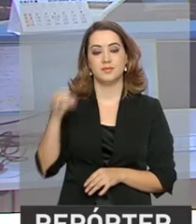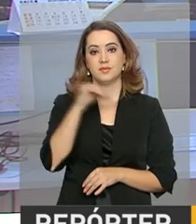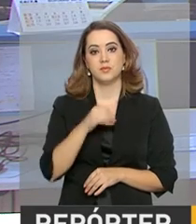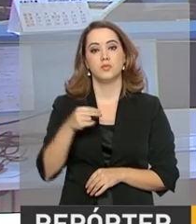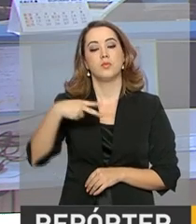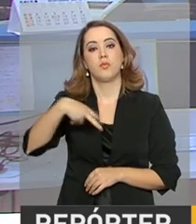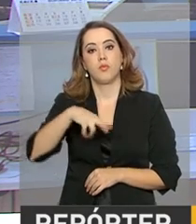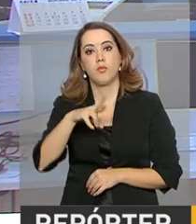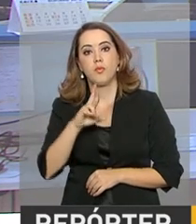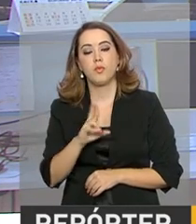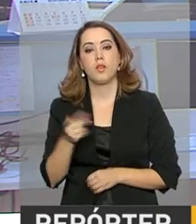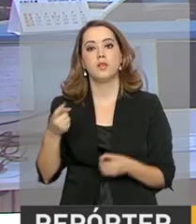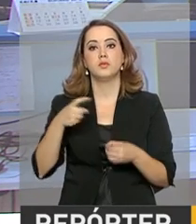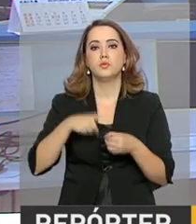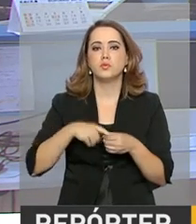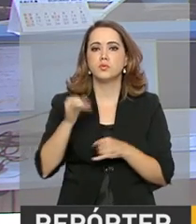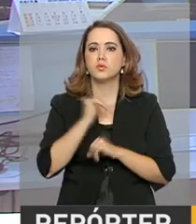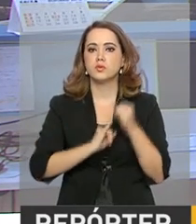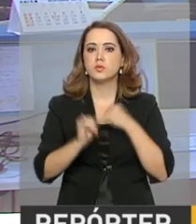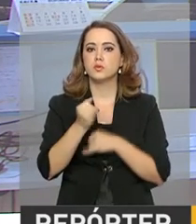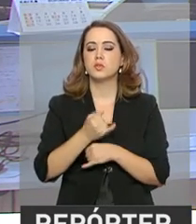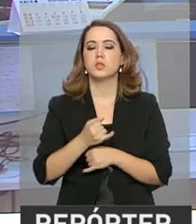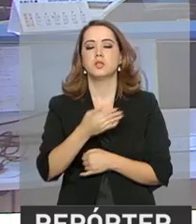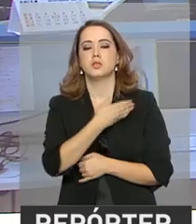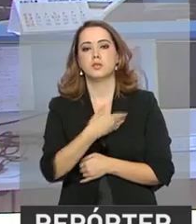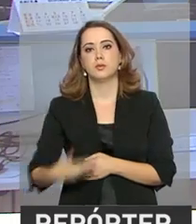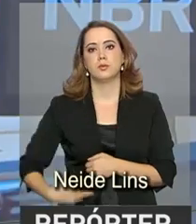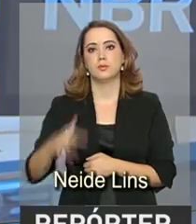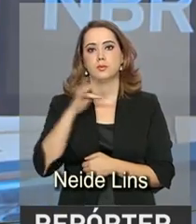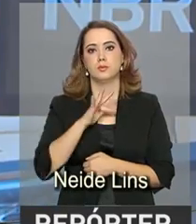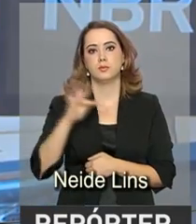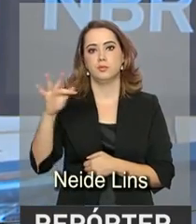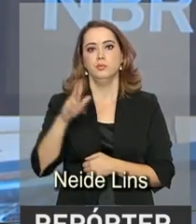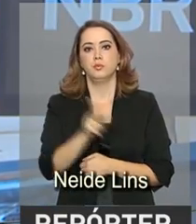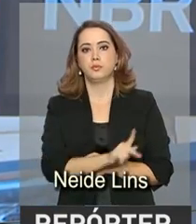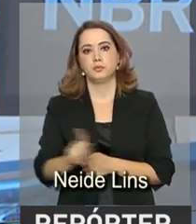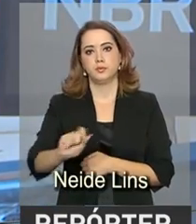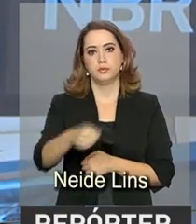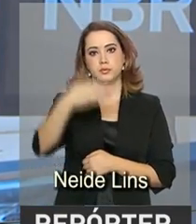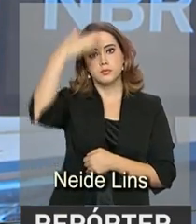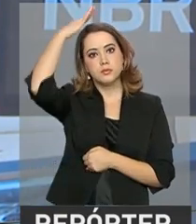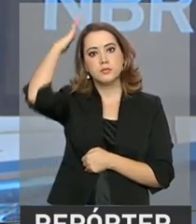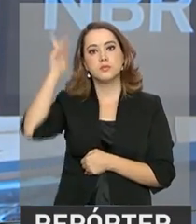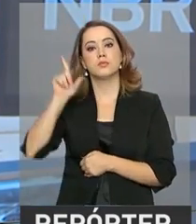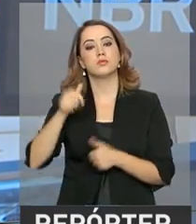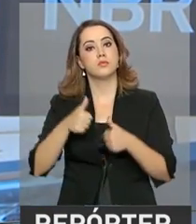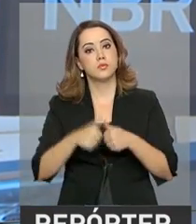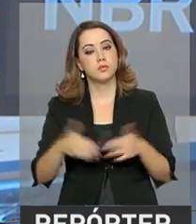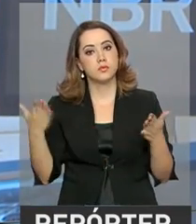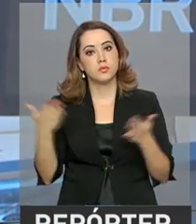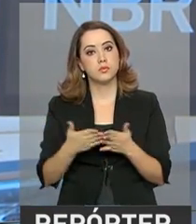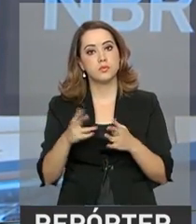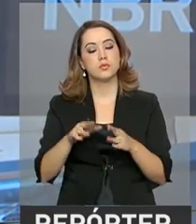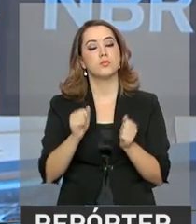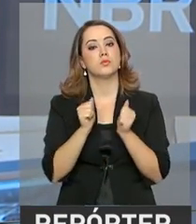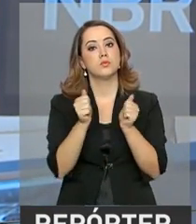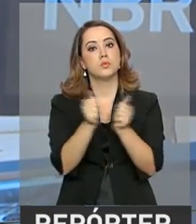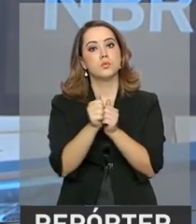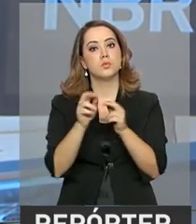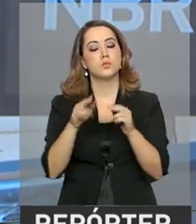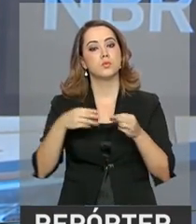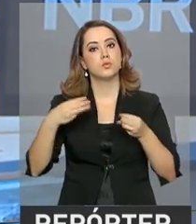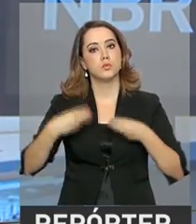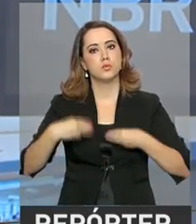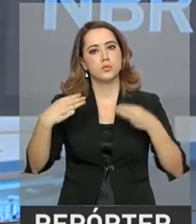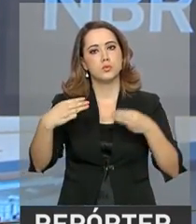Olá, o repórter NBR está de volta com as notícias do governo federal. O presidente em exercício, Michel Temer, está reunido com o ministro